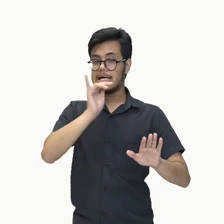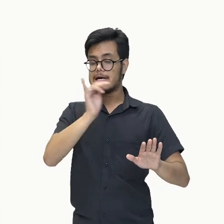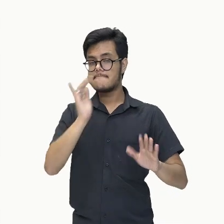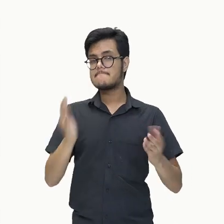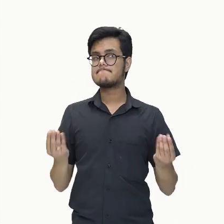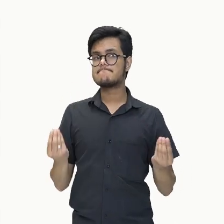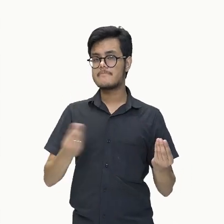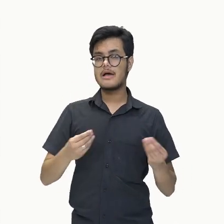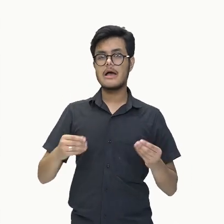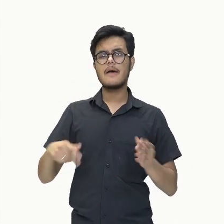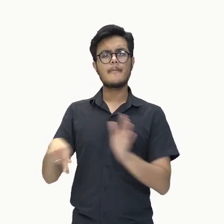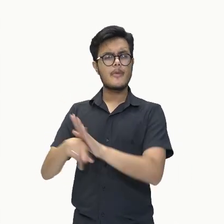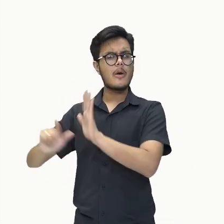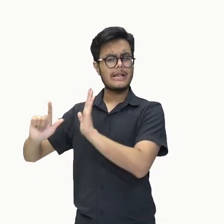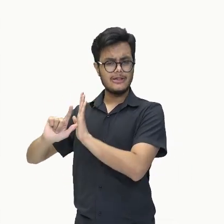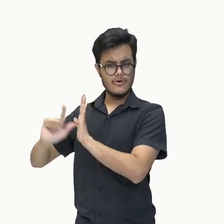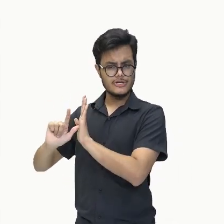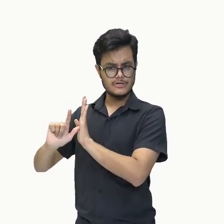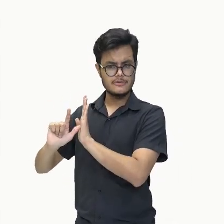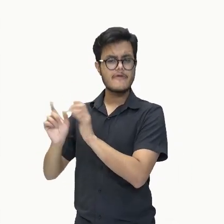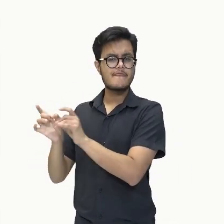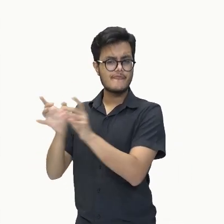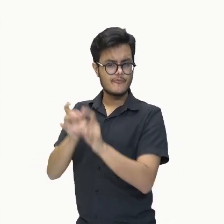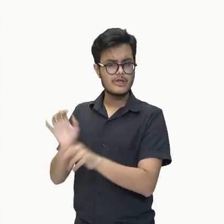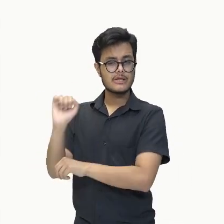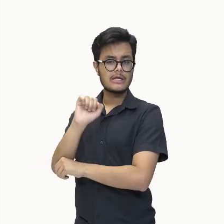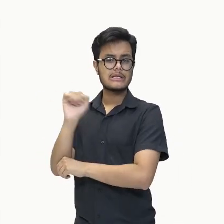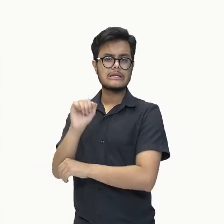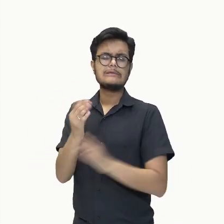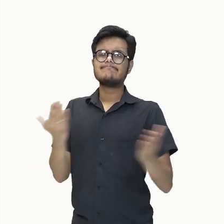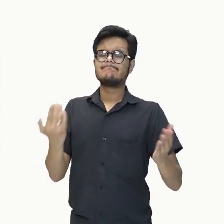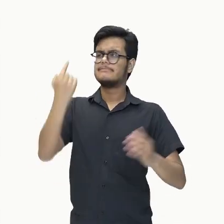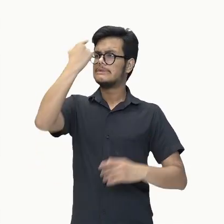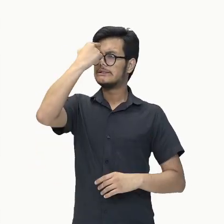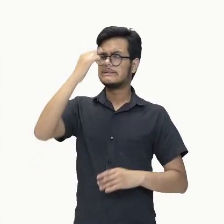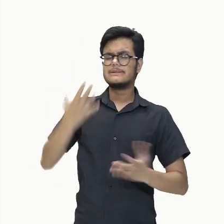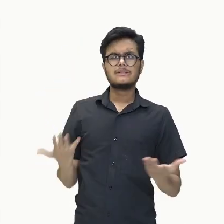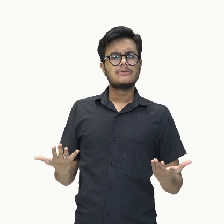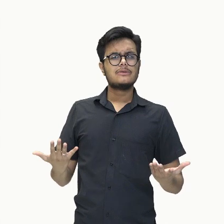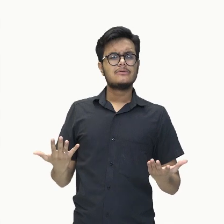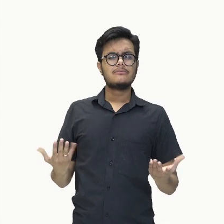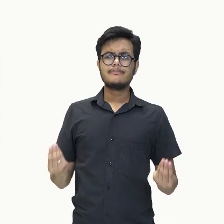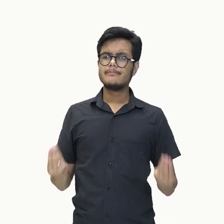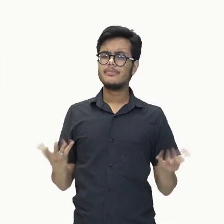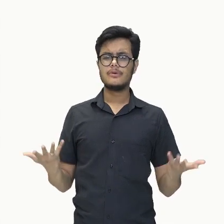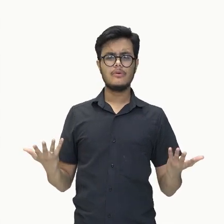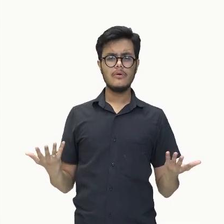pelas concessionárias, tá? Por isso que muita gente reclama assim, poxa, eu fui